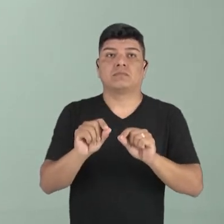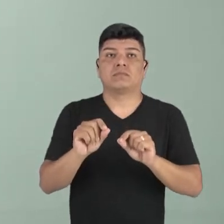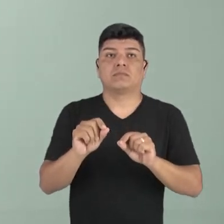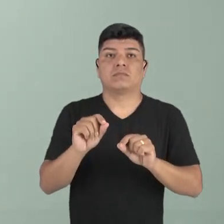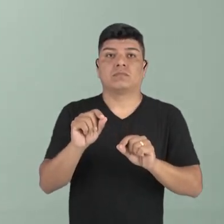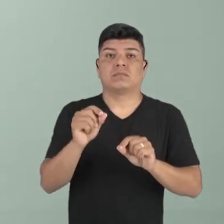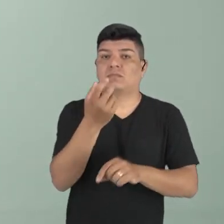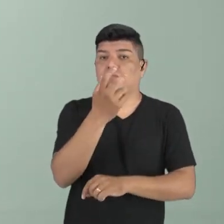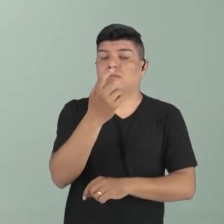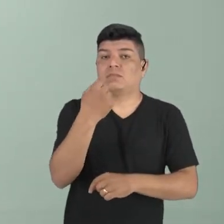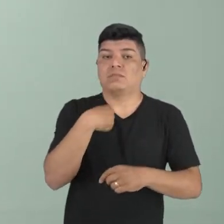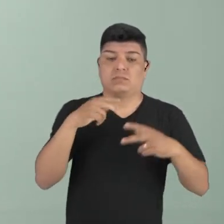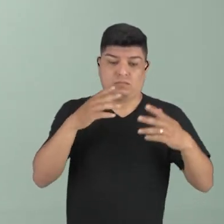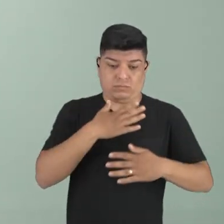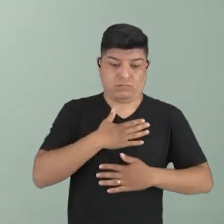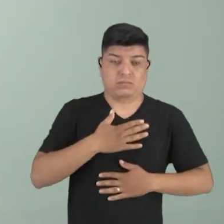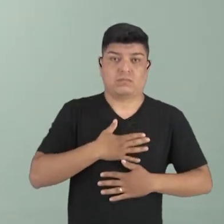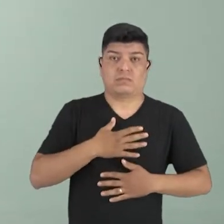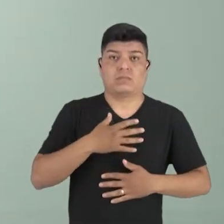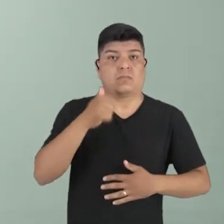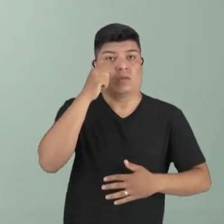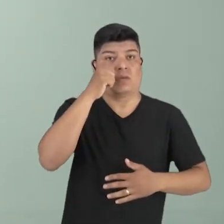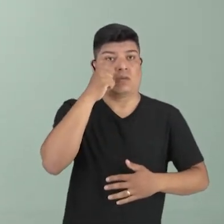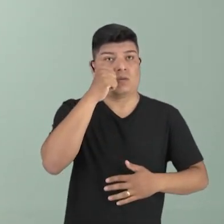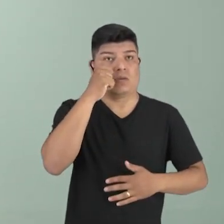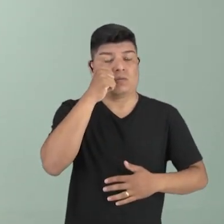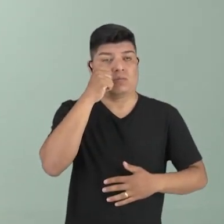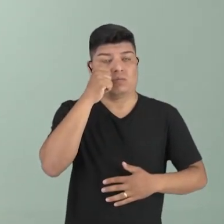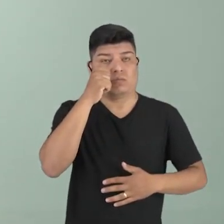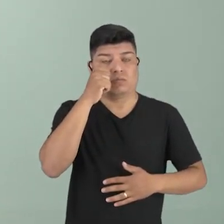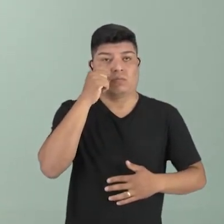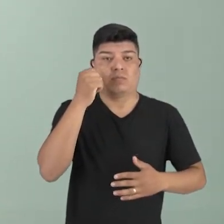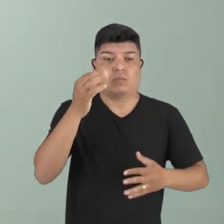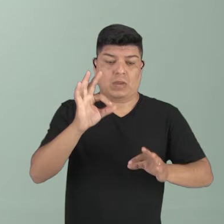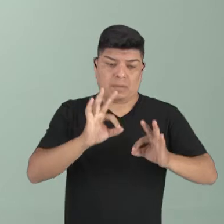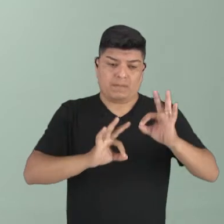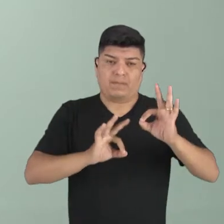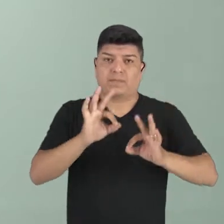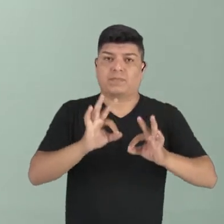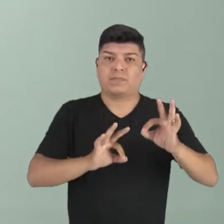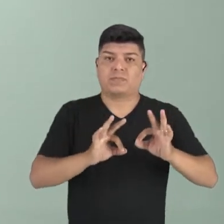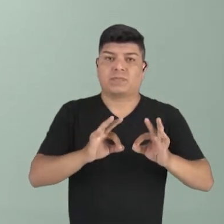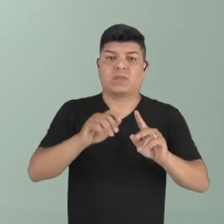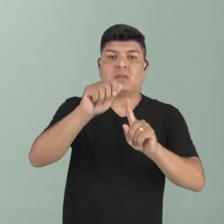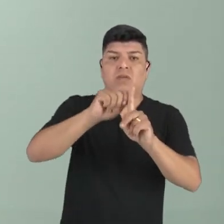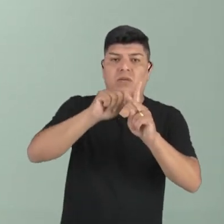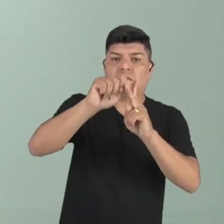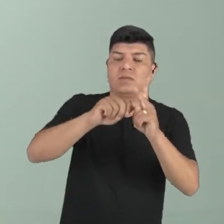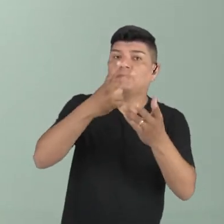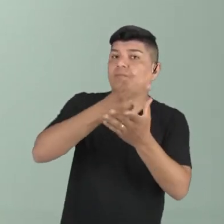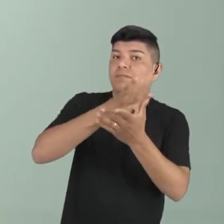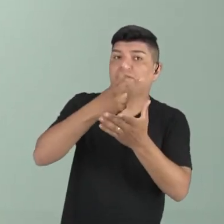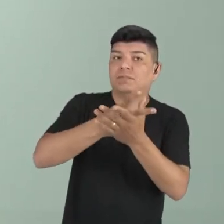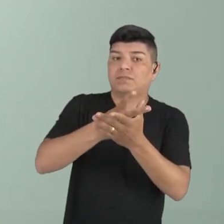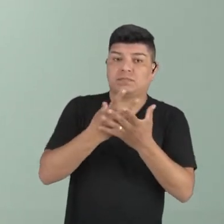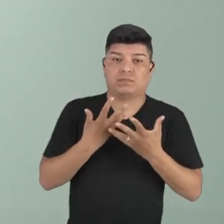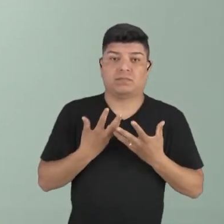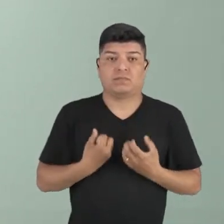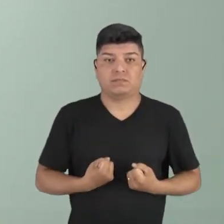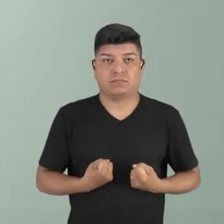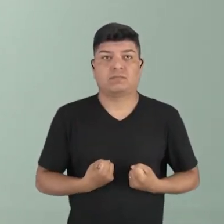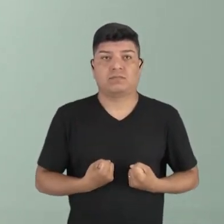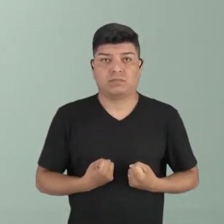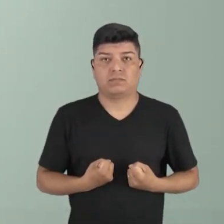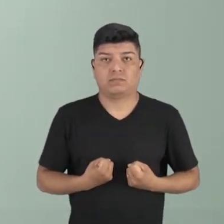ela é específica, né? A natureza da mulher, ela prepara todo mês esse ciclo para receber